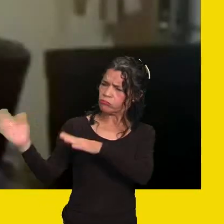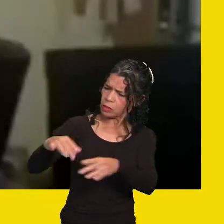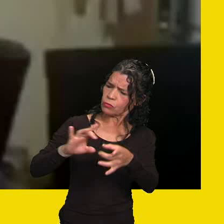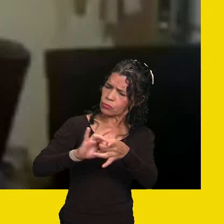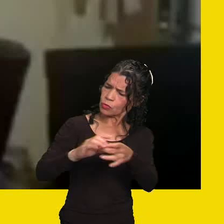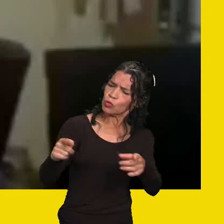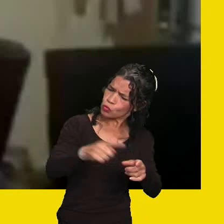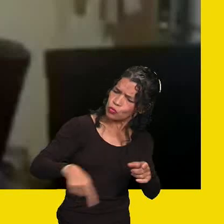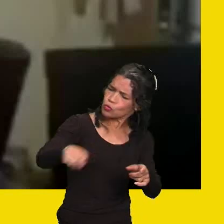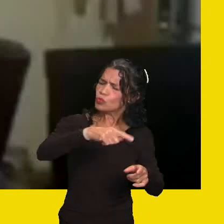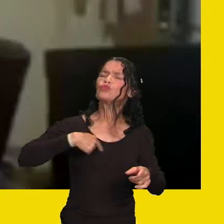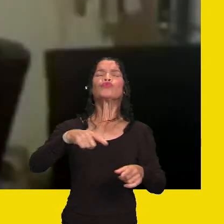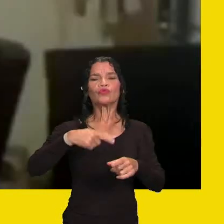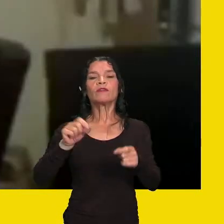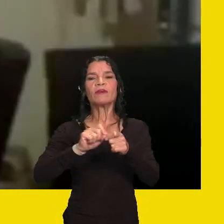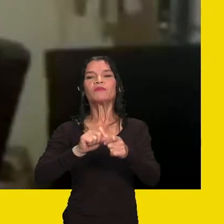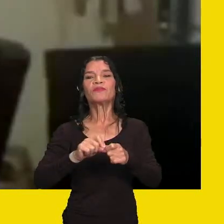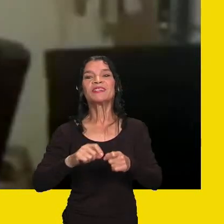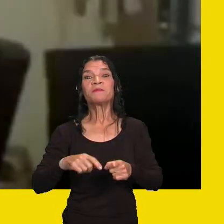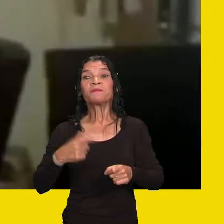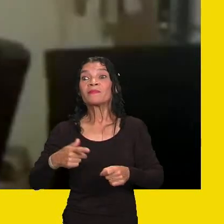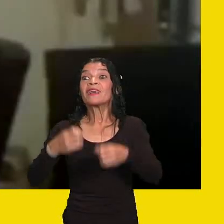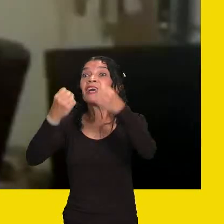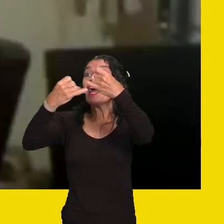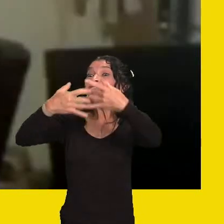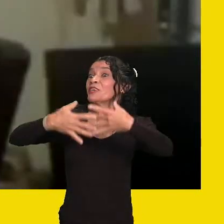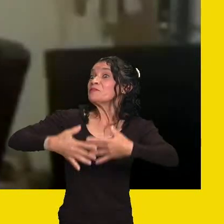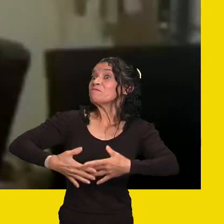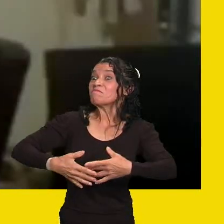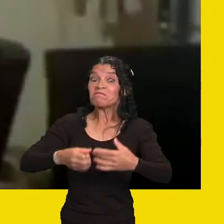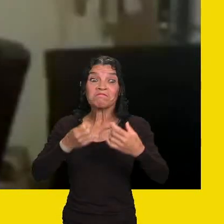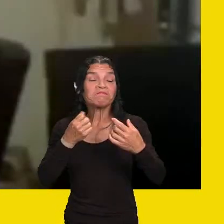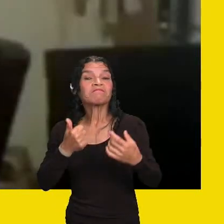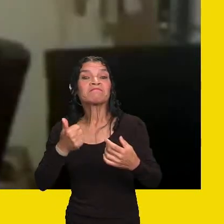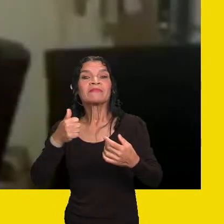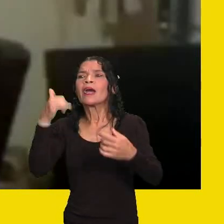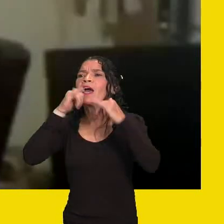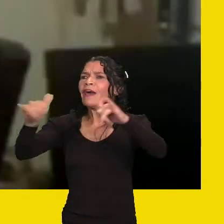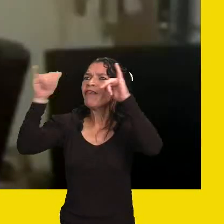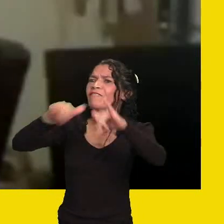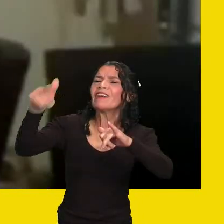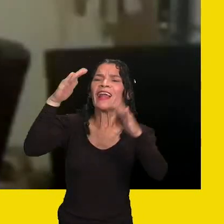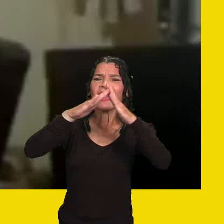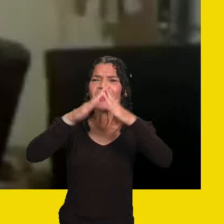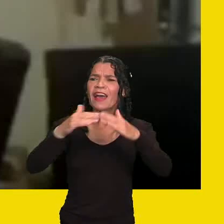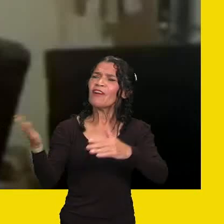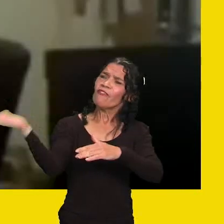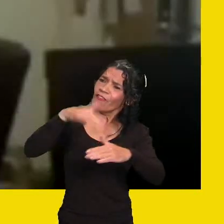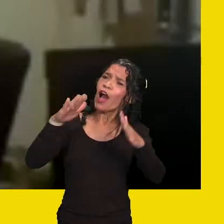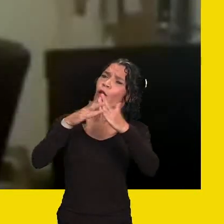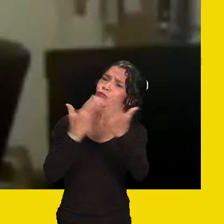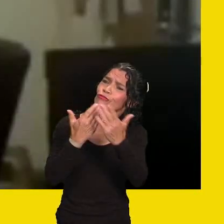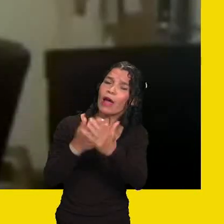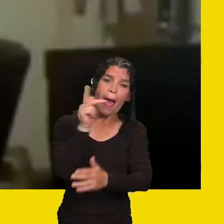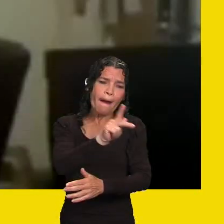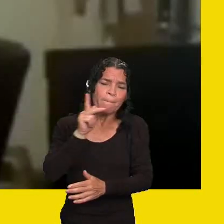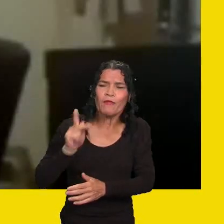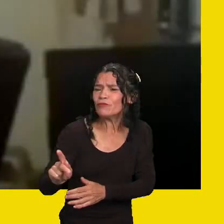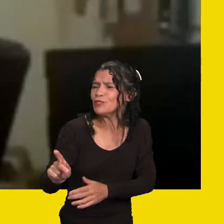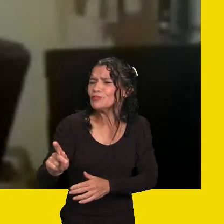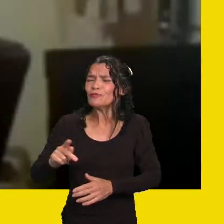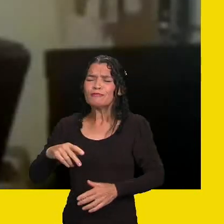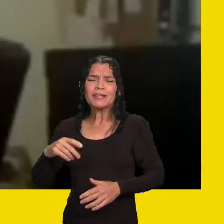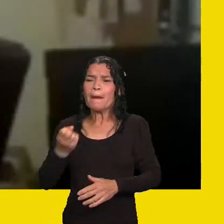fogo. Ela faz a propaganda para os familiares, para a família. Assim, nossa, tem uma professora que